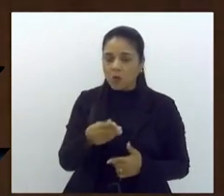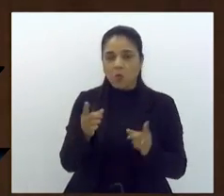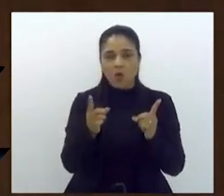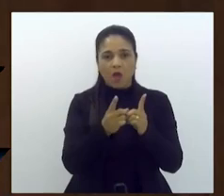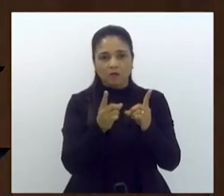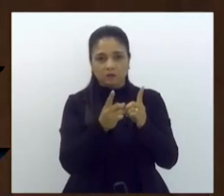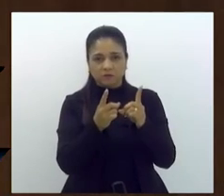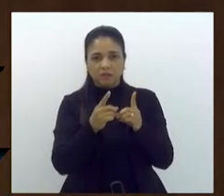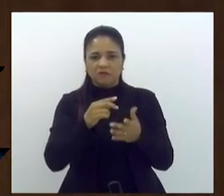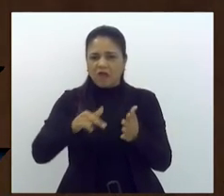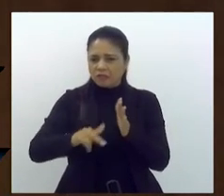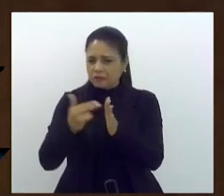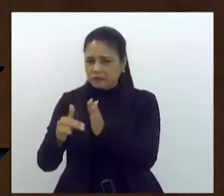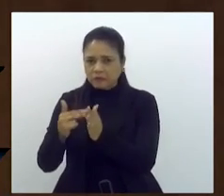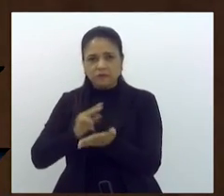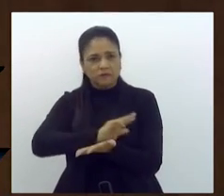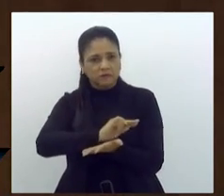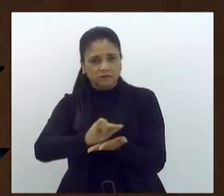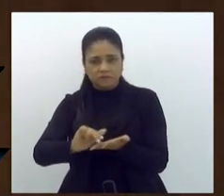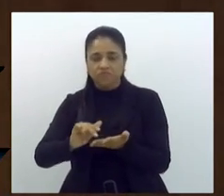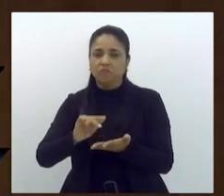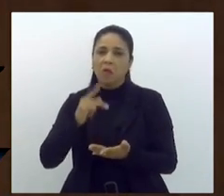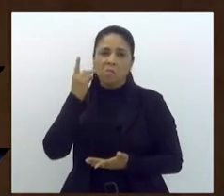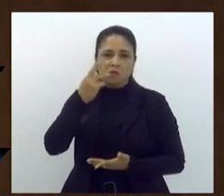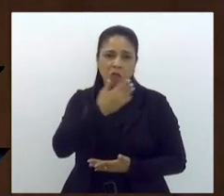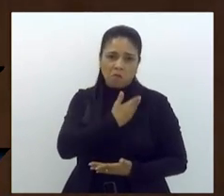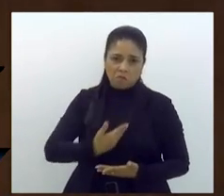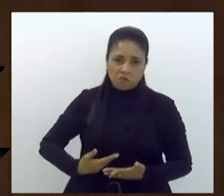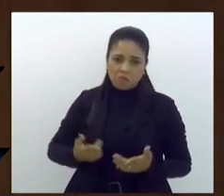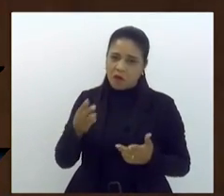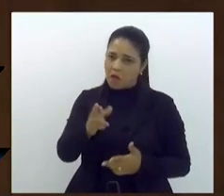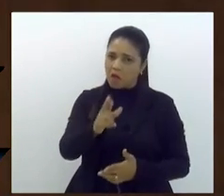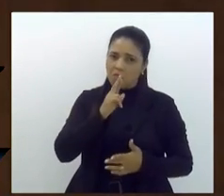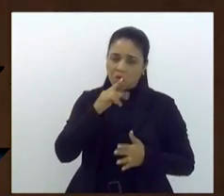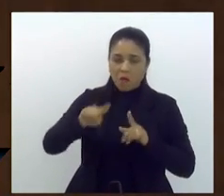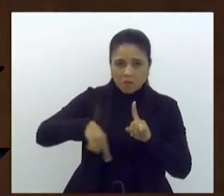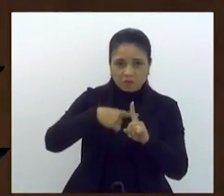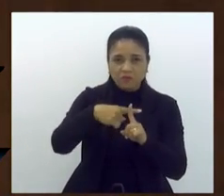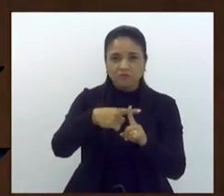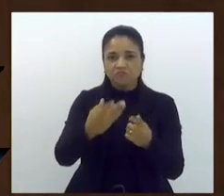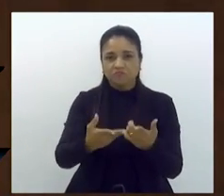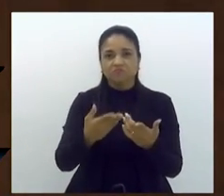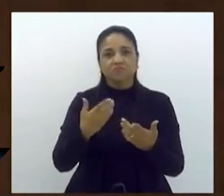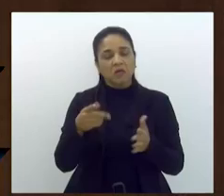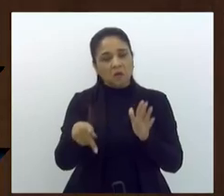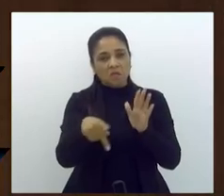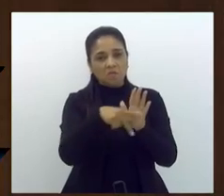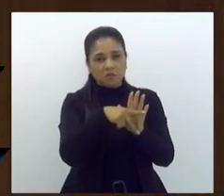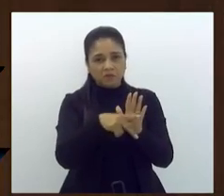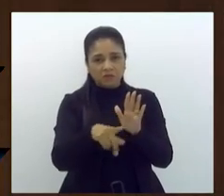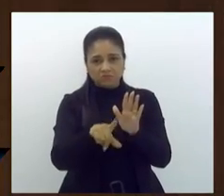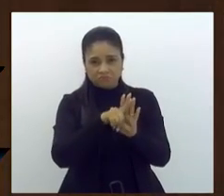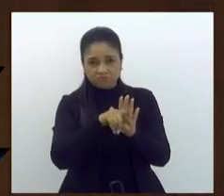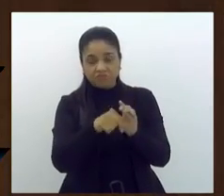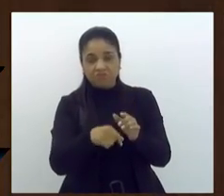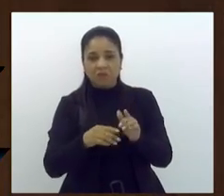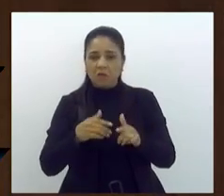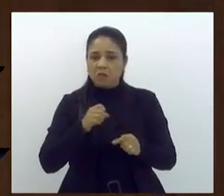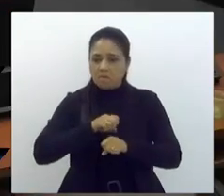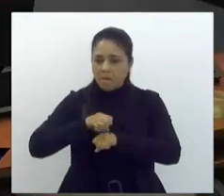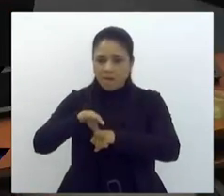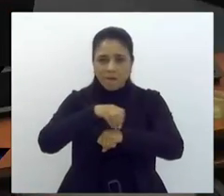cirurgias uma política pública que tem dado resultado e aqui a gente espera com esse projeto vencendo reproduzido em todo o estado do Rio